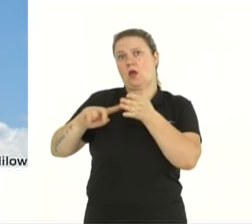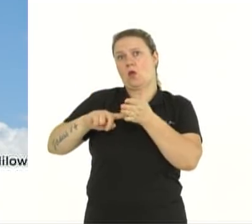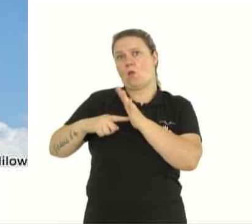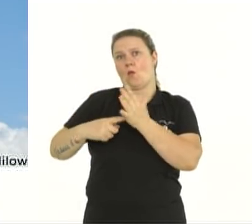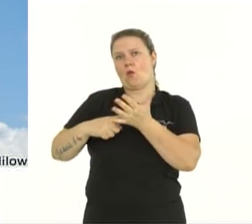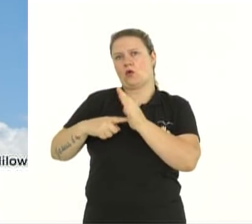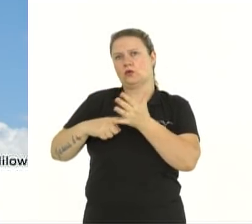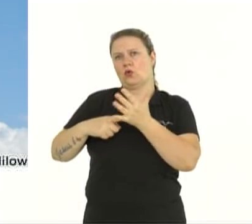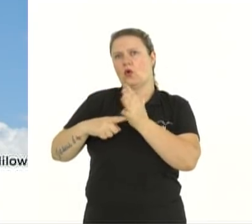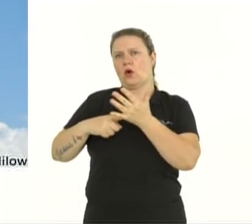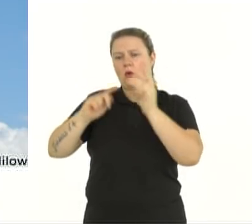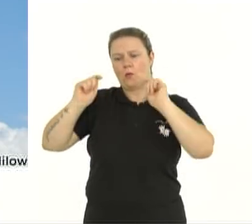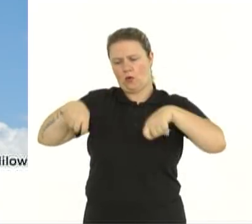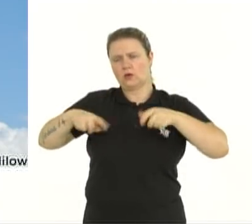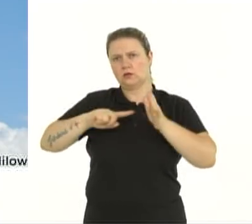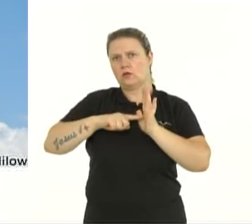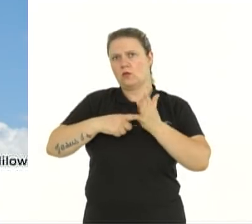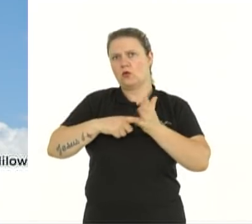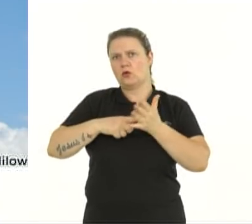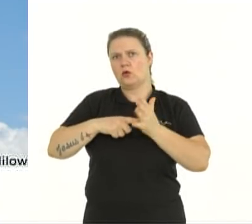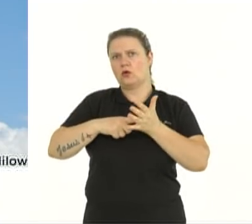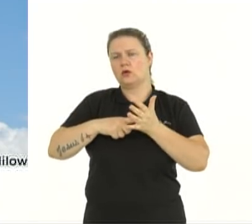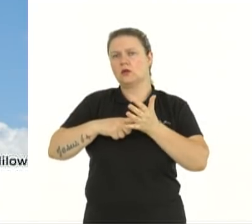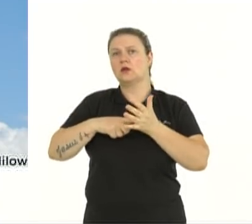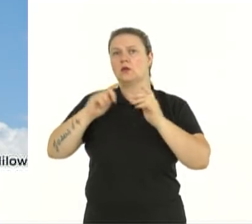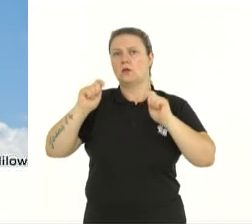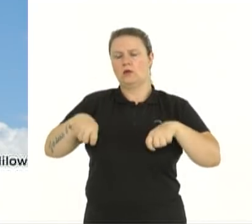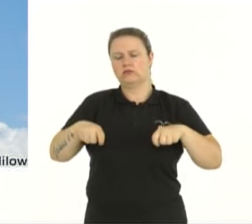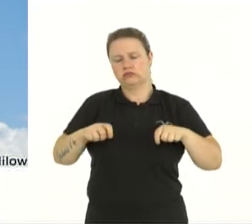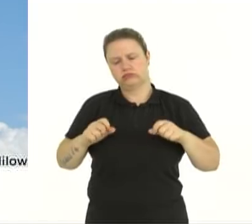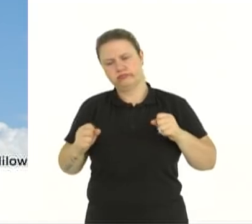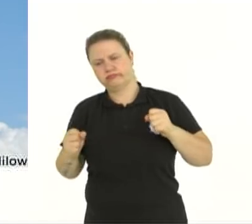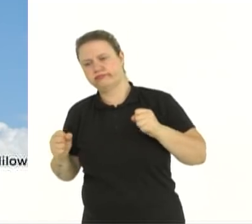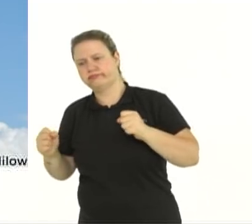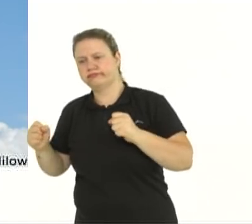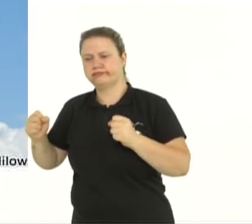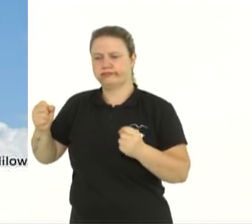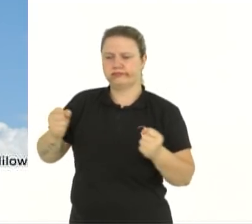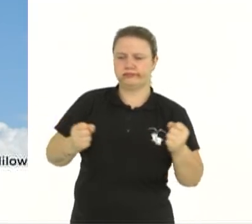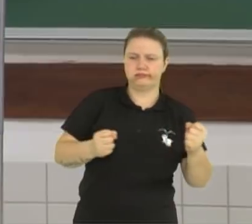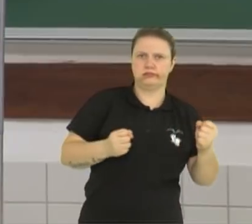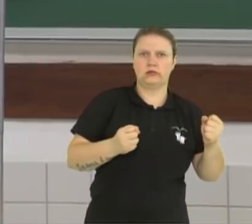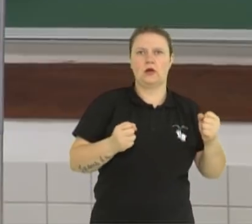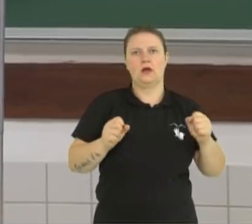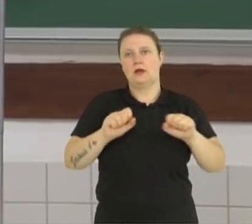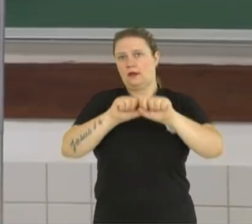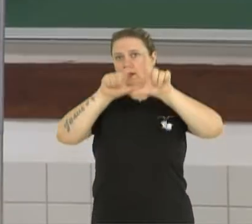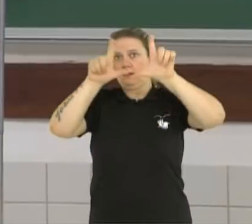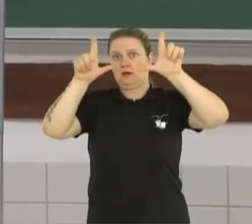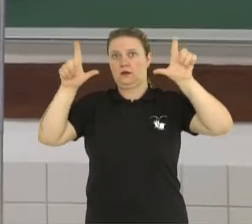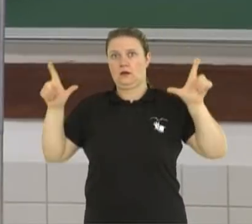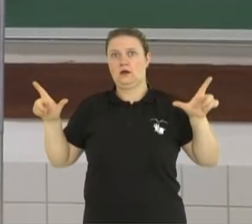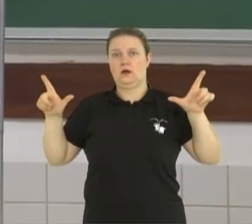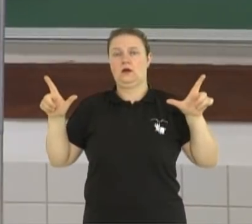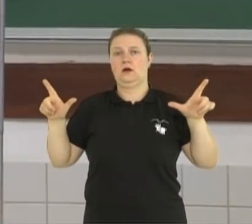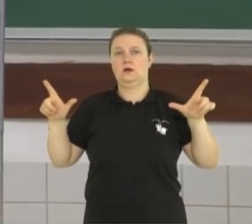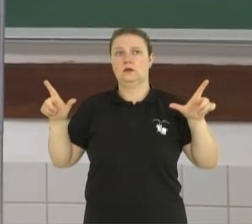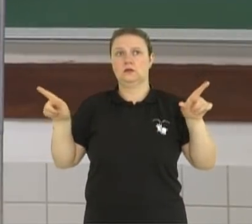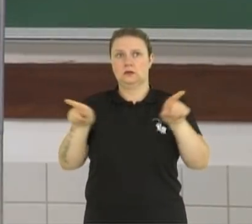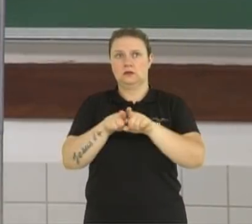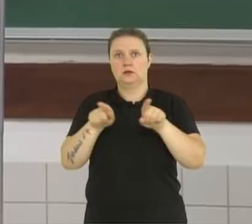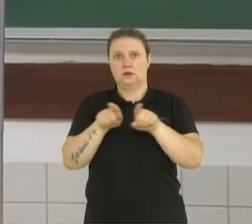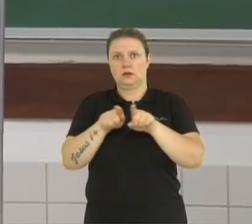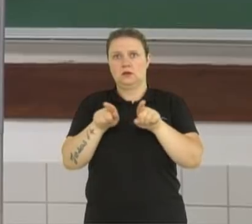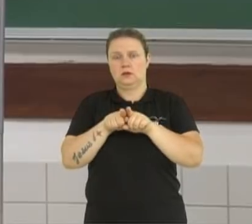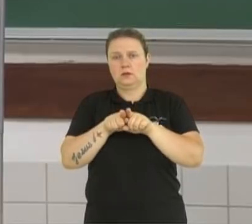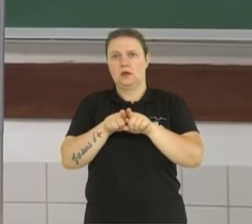ali e já sai, daqui a pouco você já está lá no céu. Óbvio que se ele não sobe muito, por conta dos ventos e tudo mais, tem